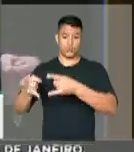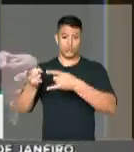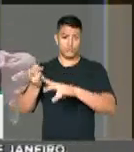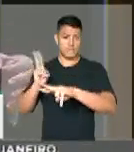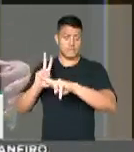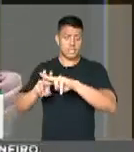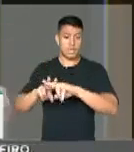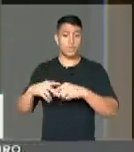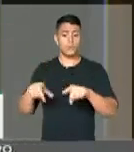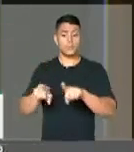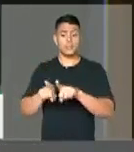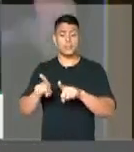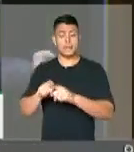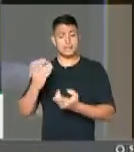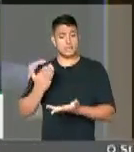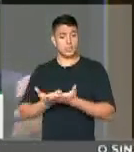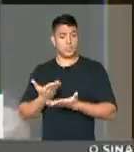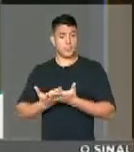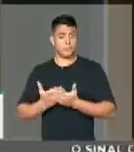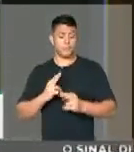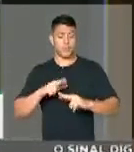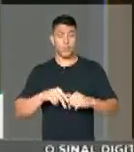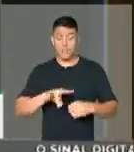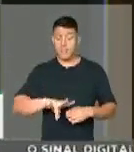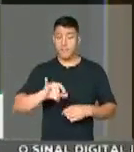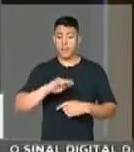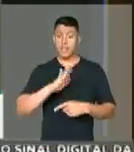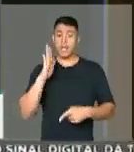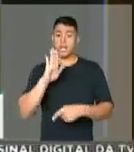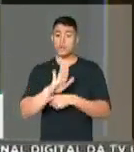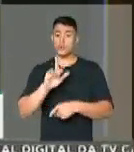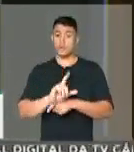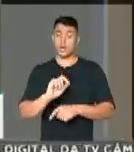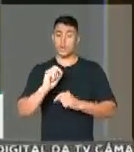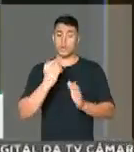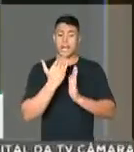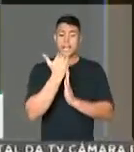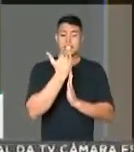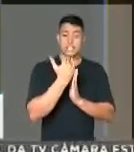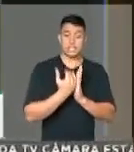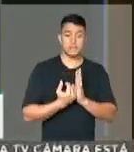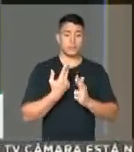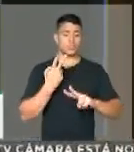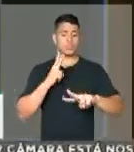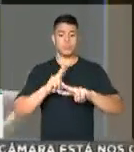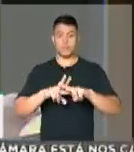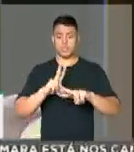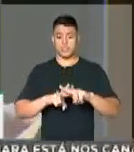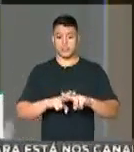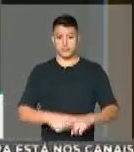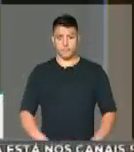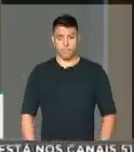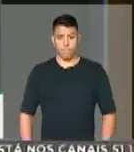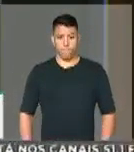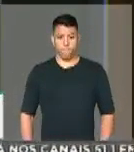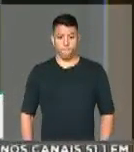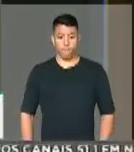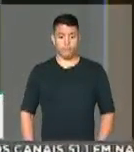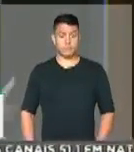incidir diretamente sobre a remissão e fazendo com que a espiral da violência não seja